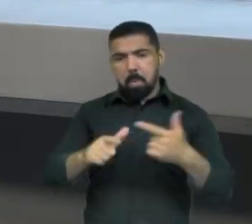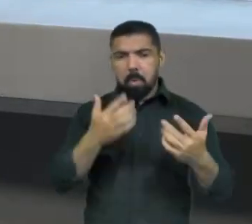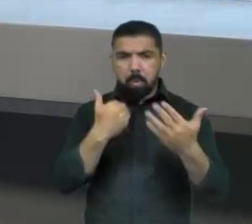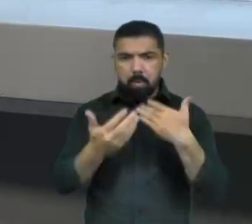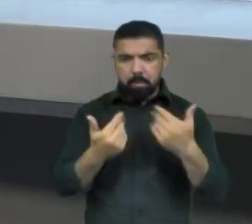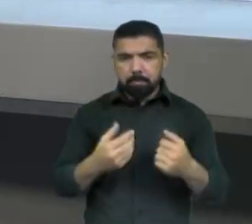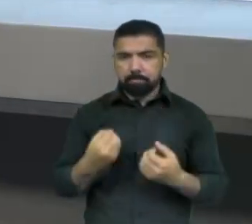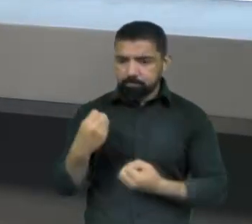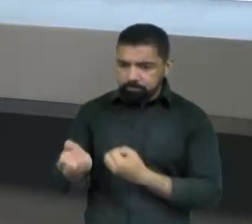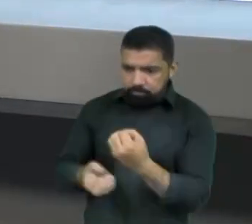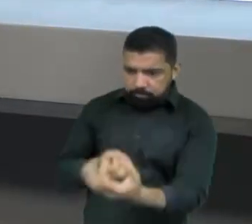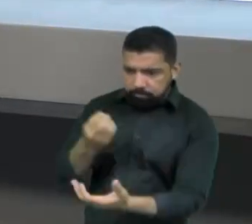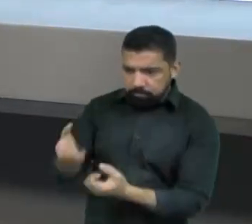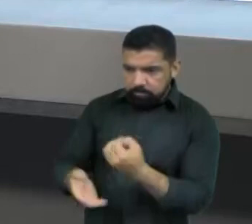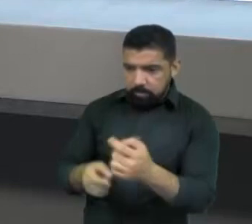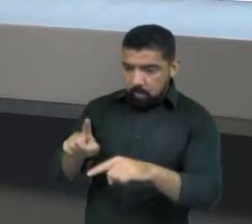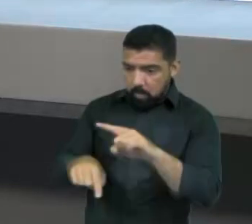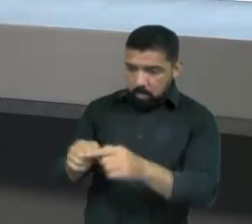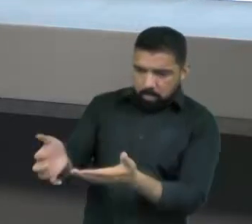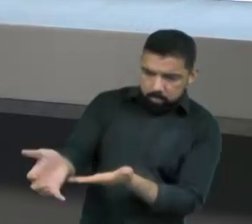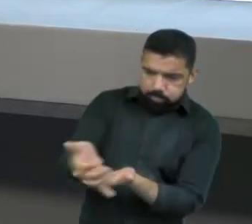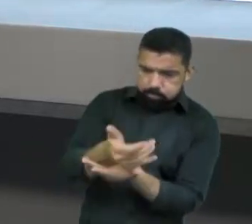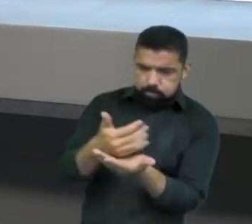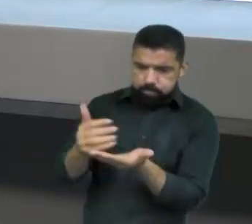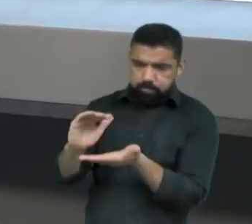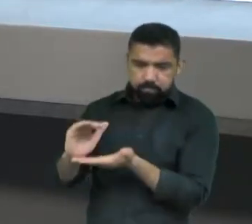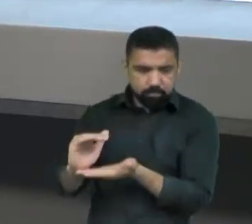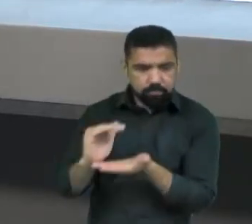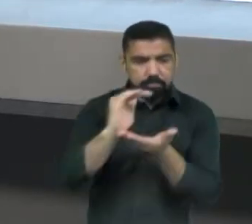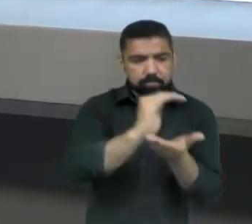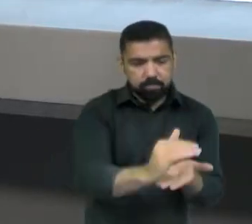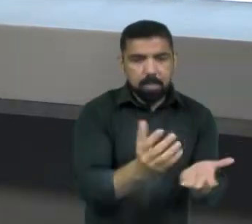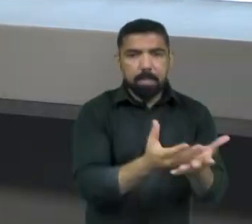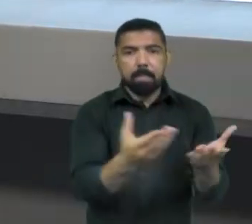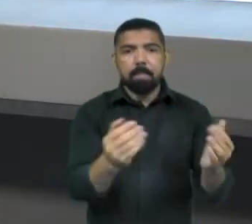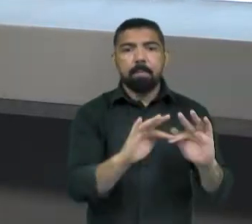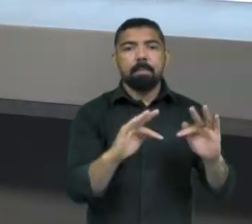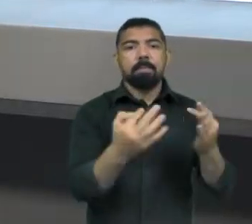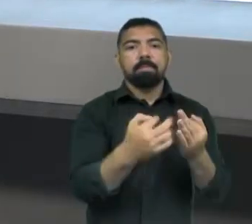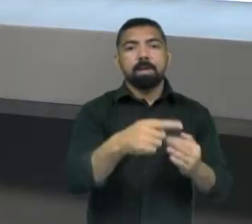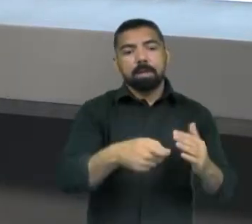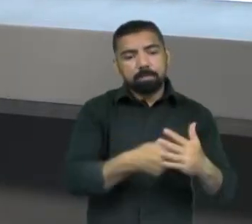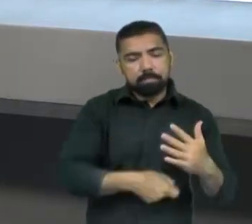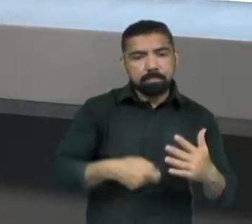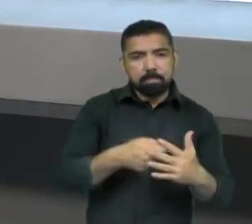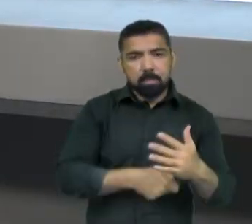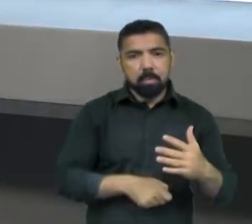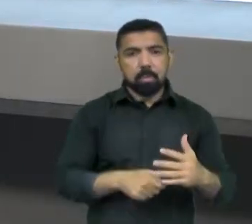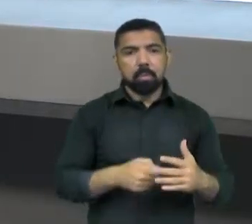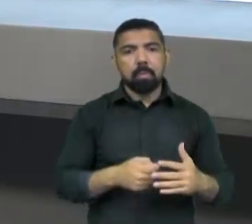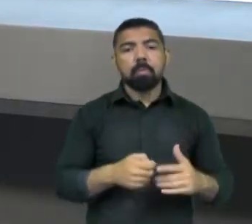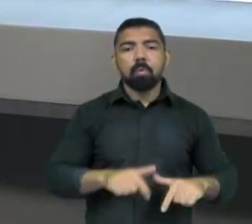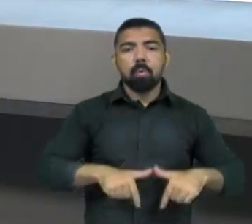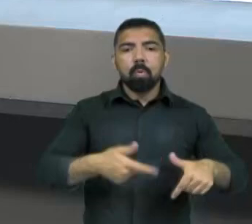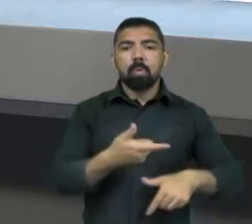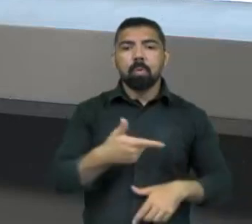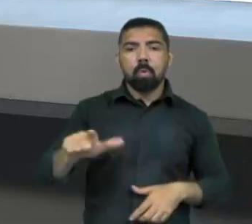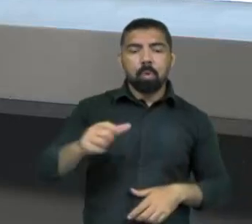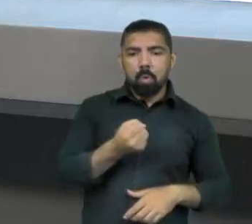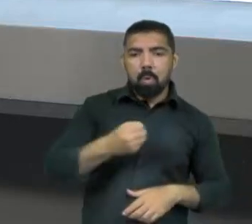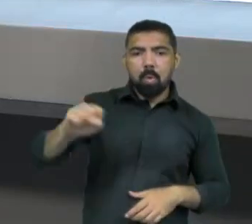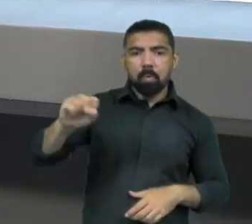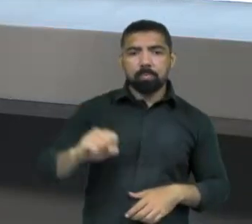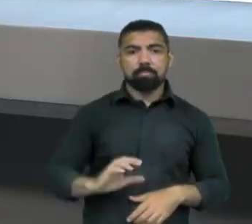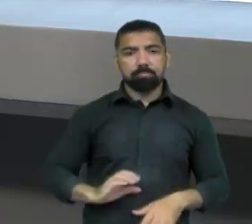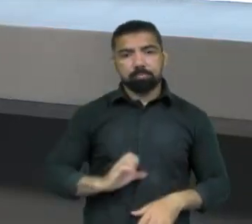o material arrecadado será destinado à assistência de milhares de famílias que lutam contra o câncer infanto-juvenil. Quem traz